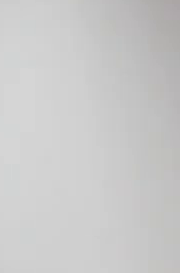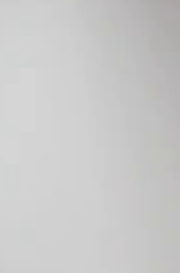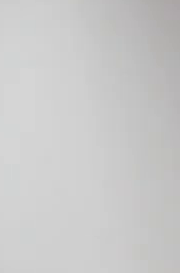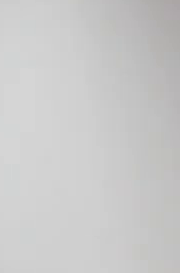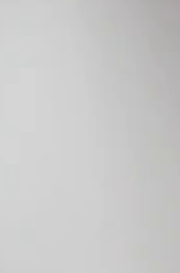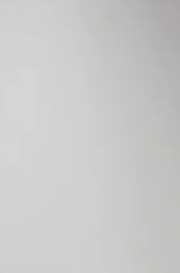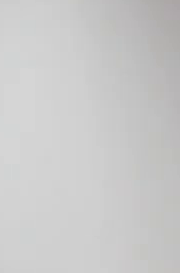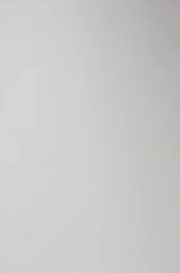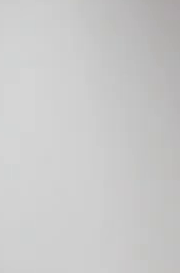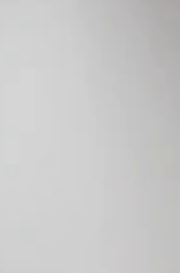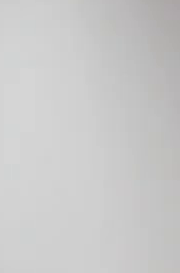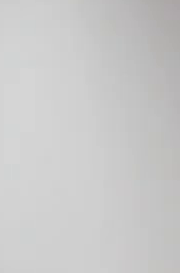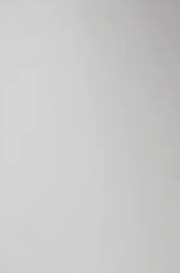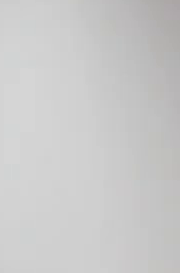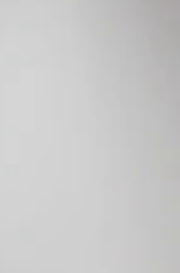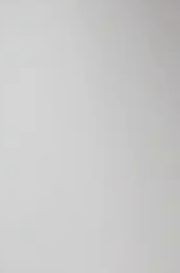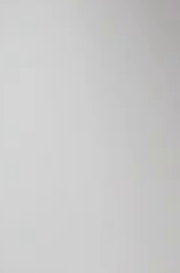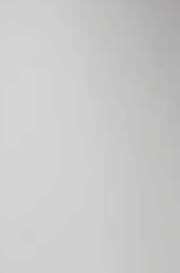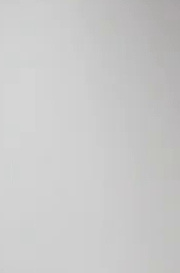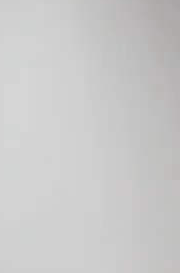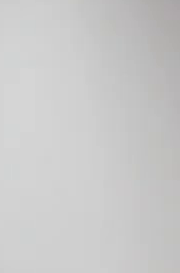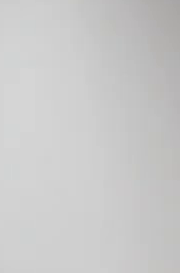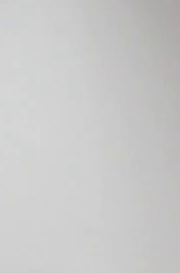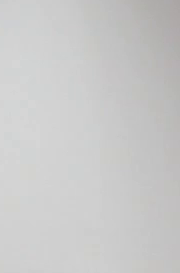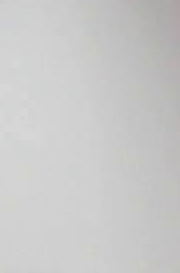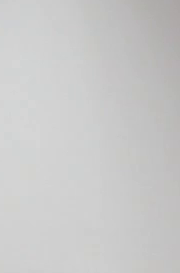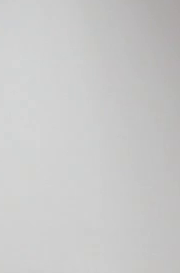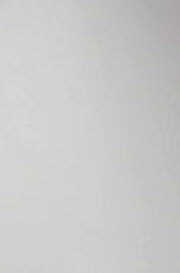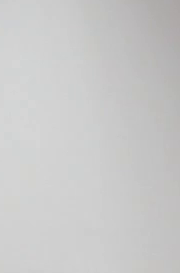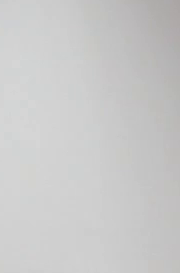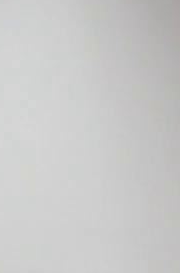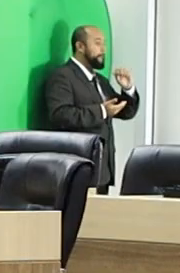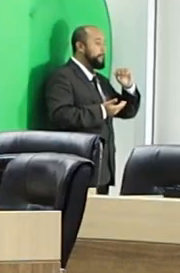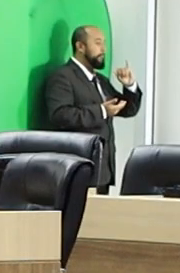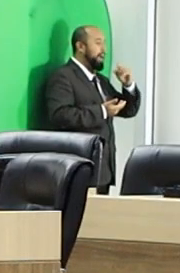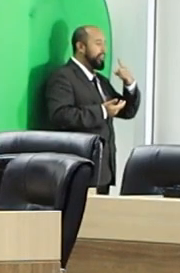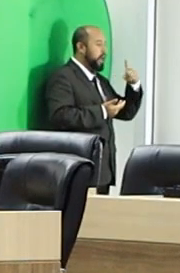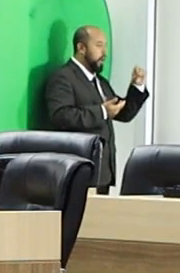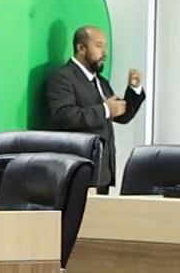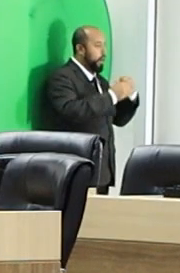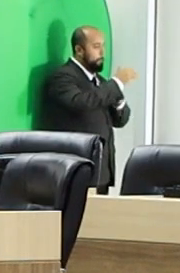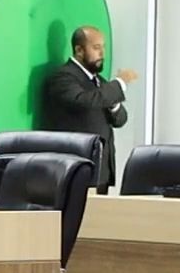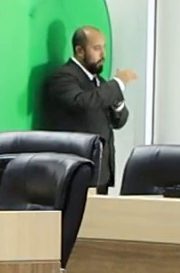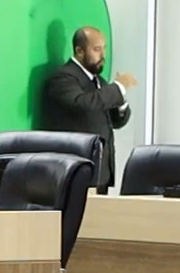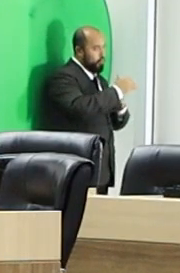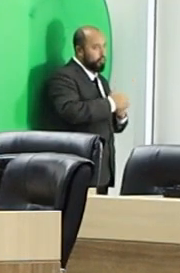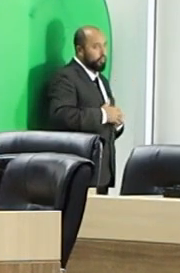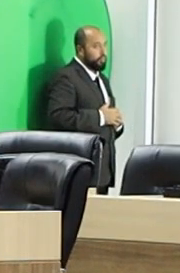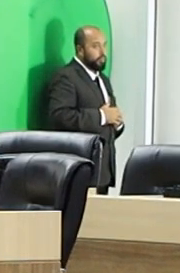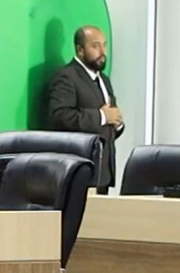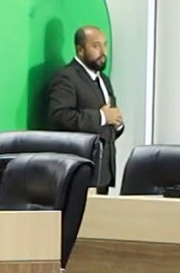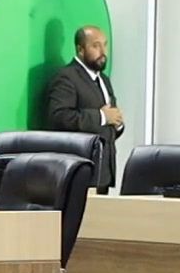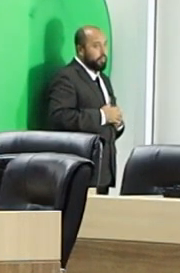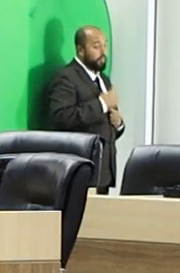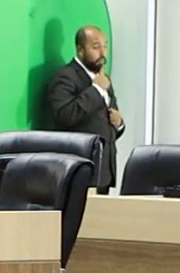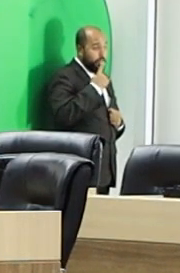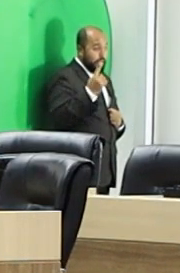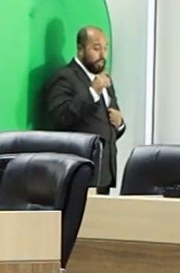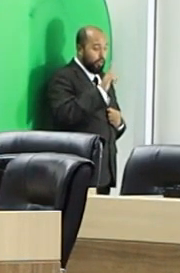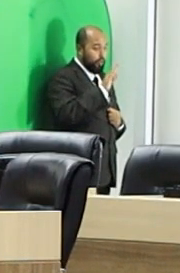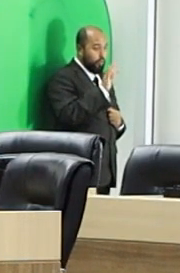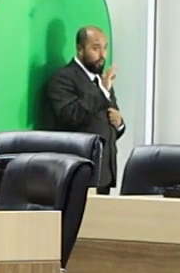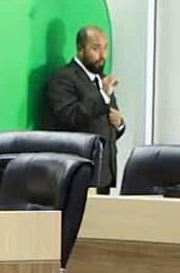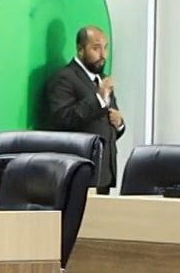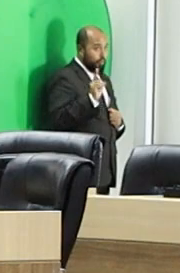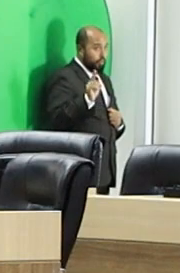fim, os vereadores aprovaram vários requerimentos, como a solicitação de informações acerca do fluxo de atendimento do CRAS